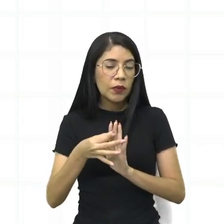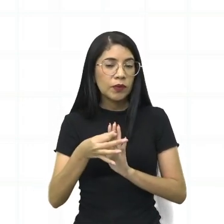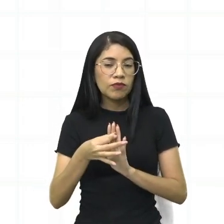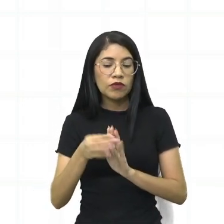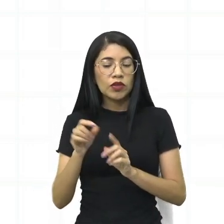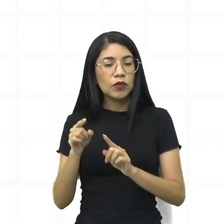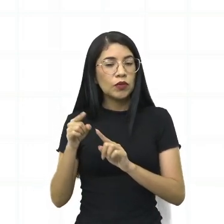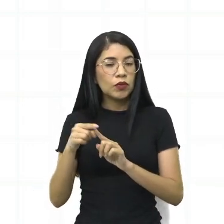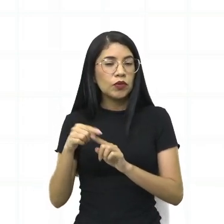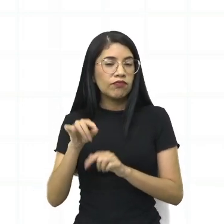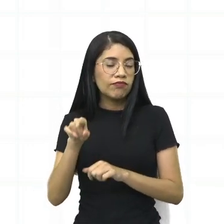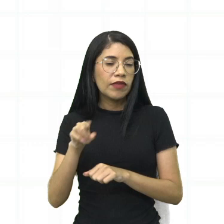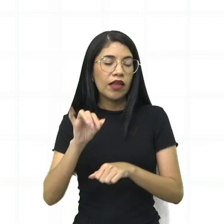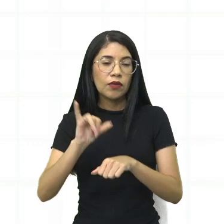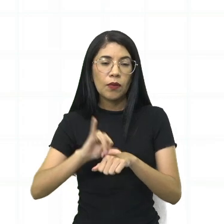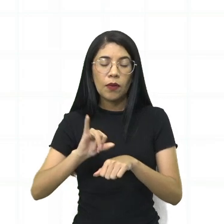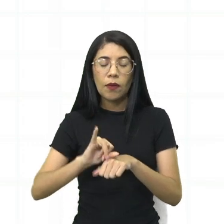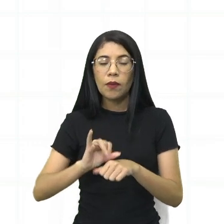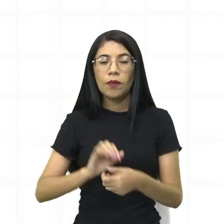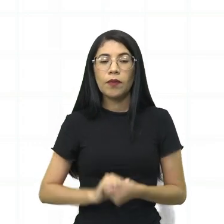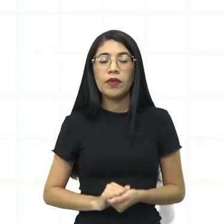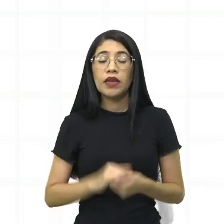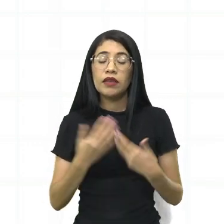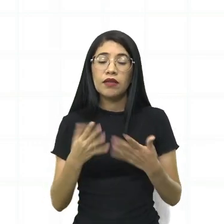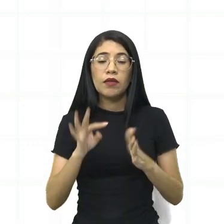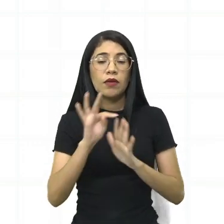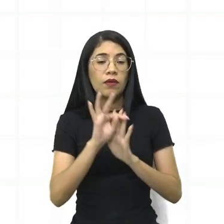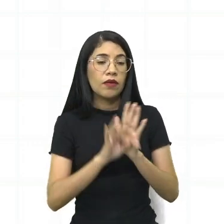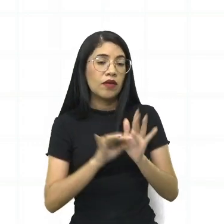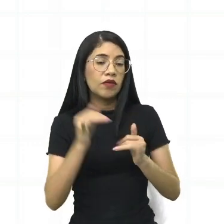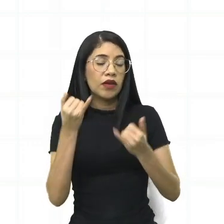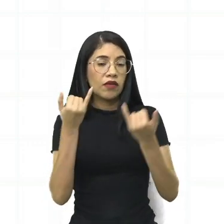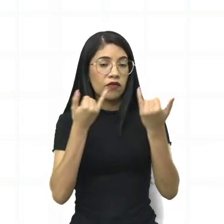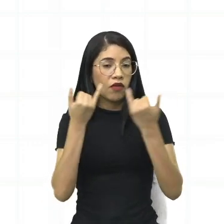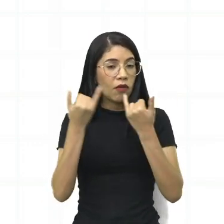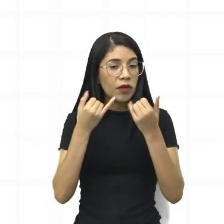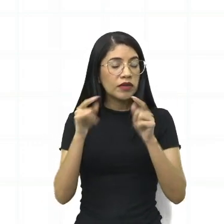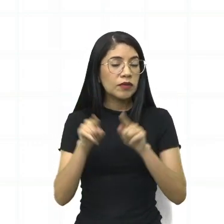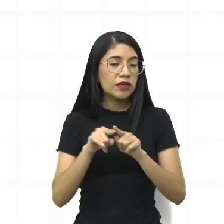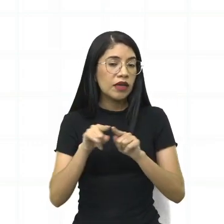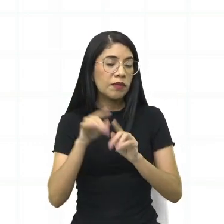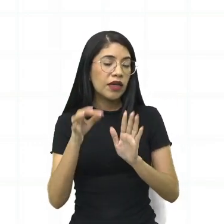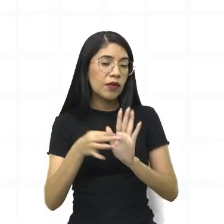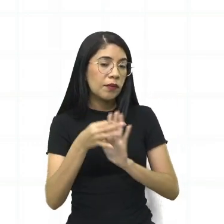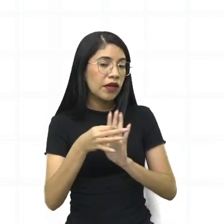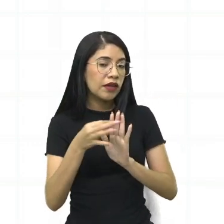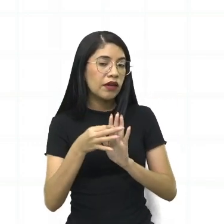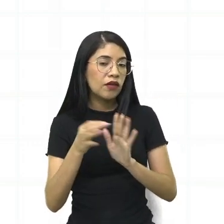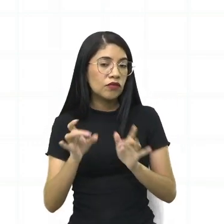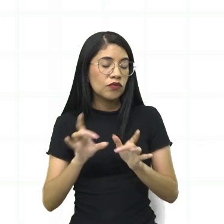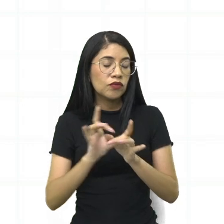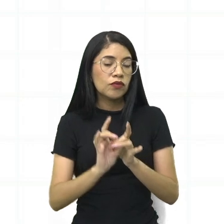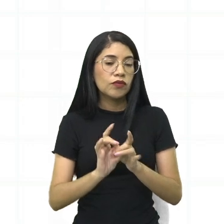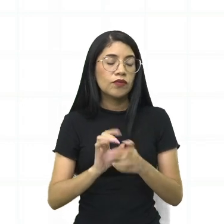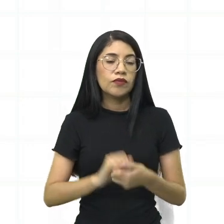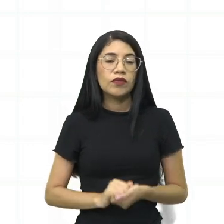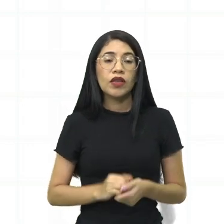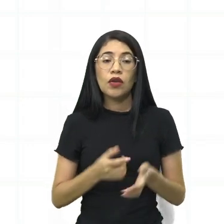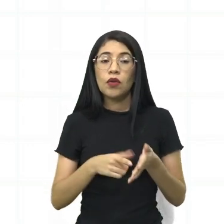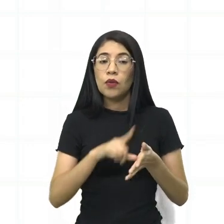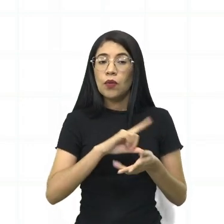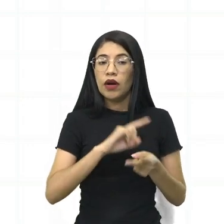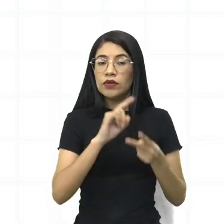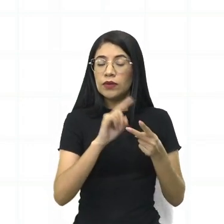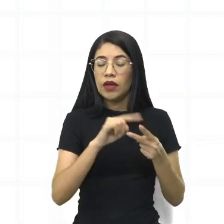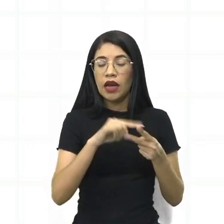tal elemento. É, portanto, um texto de informação e de opinião. Tá? Na resenha resumo, eu não